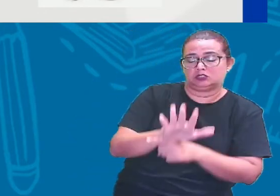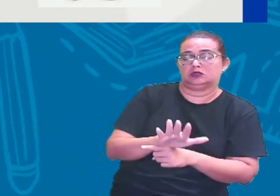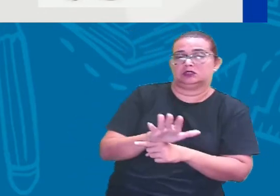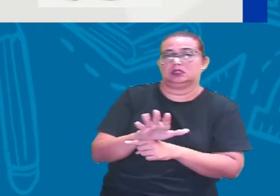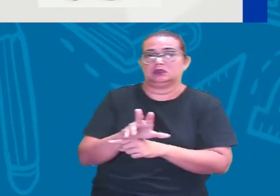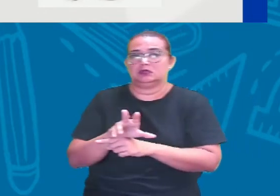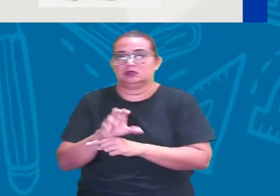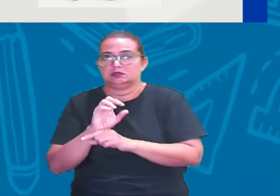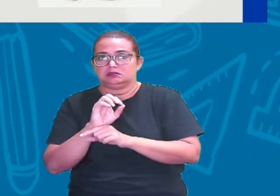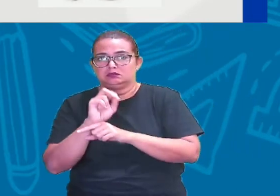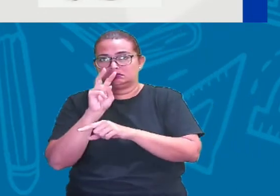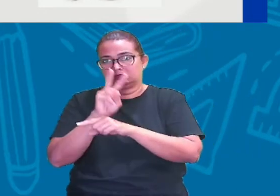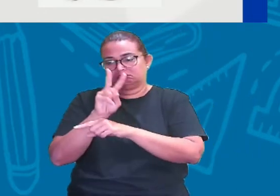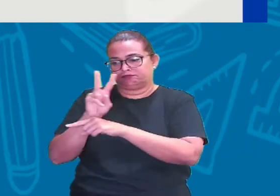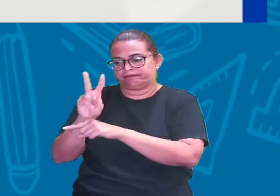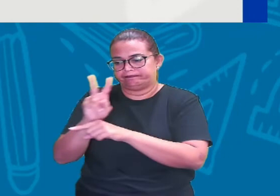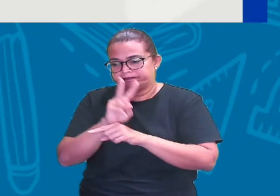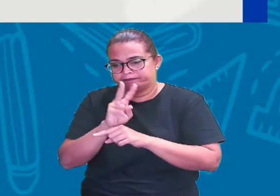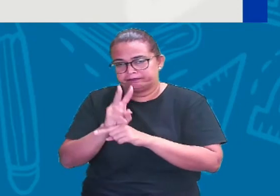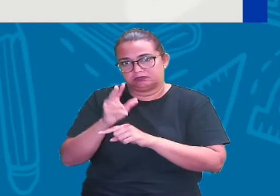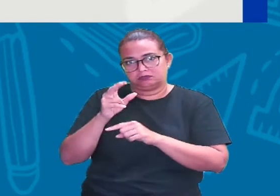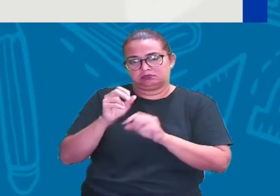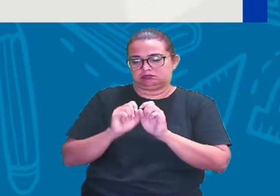dos melhores. Bom,